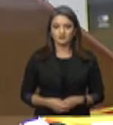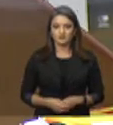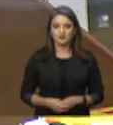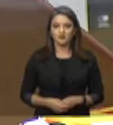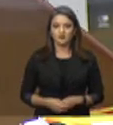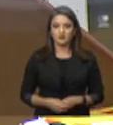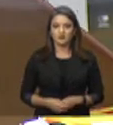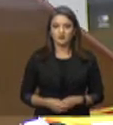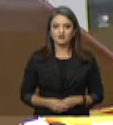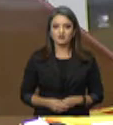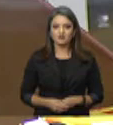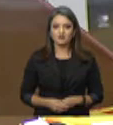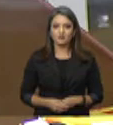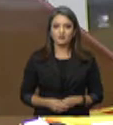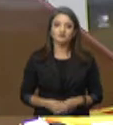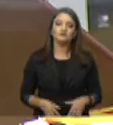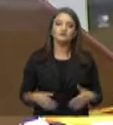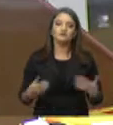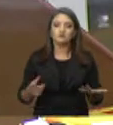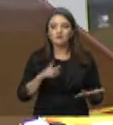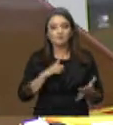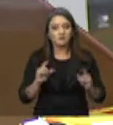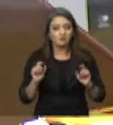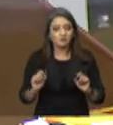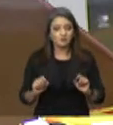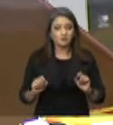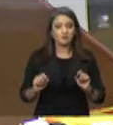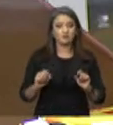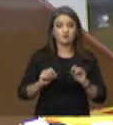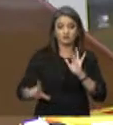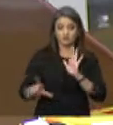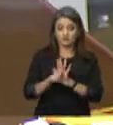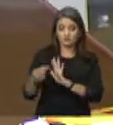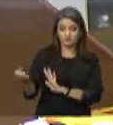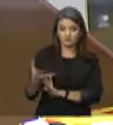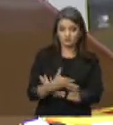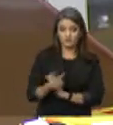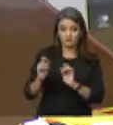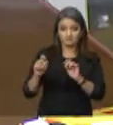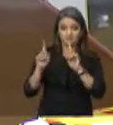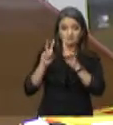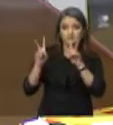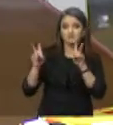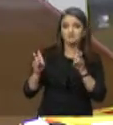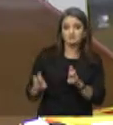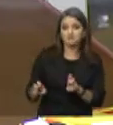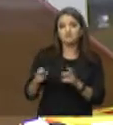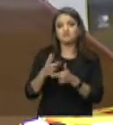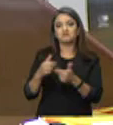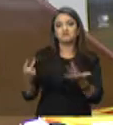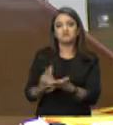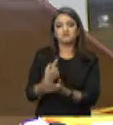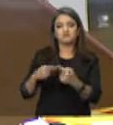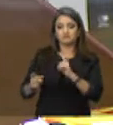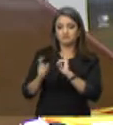dois mil e 21 foi publicado entrou em vigor imediatamente a nova lei de improbidade administrativa lei